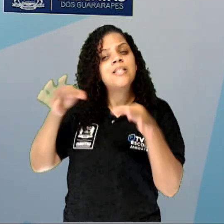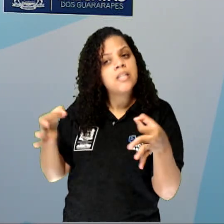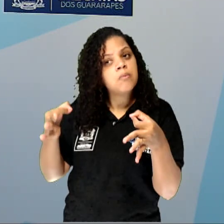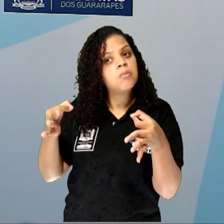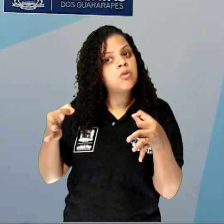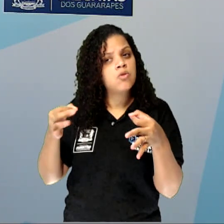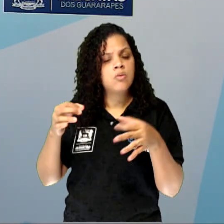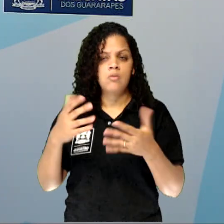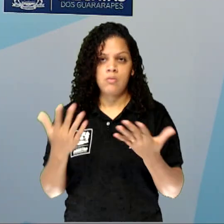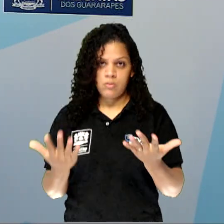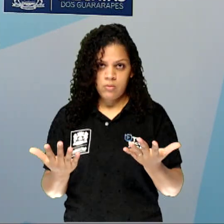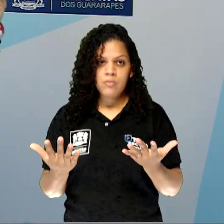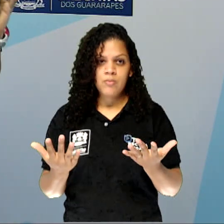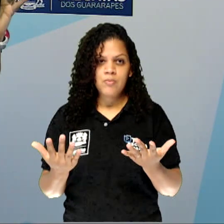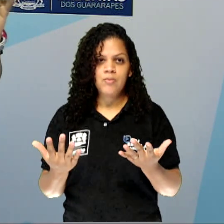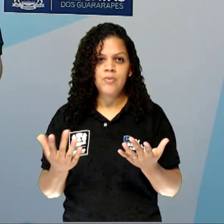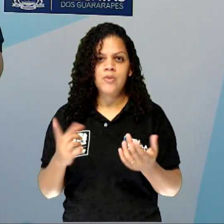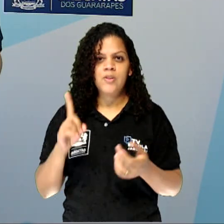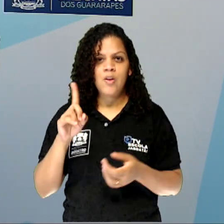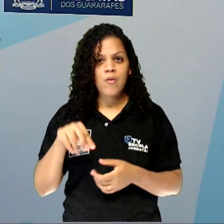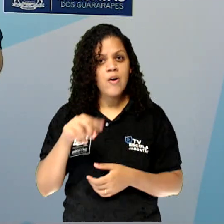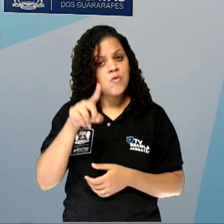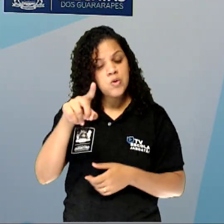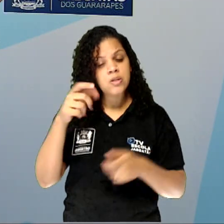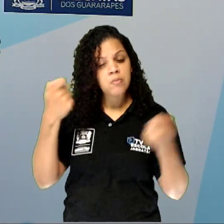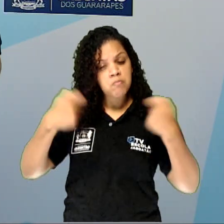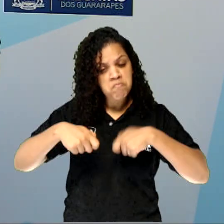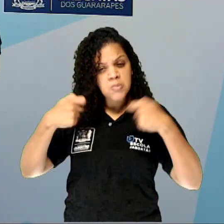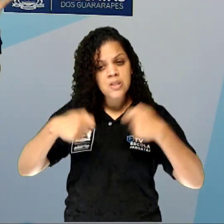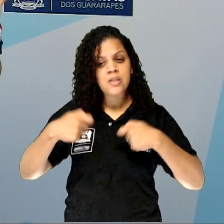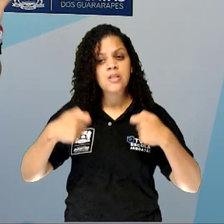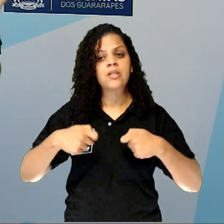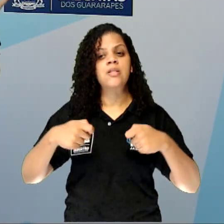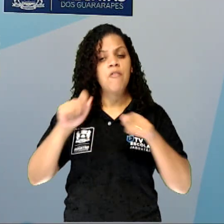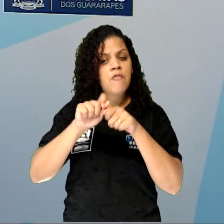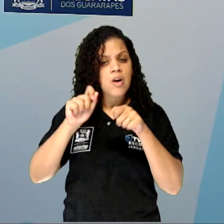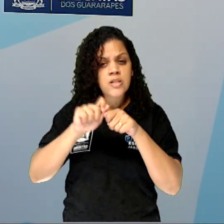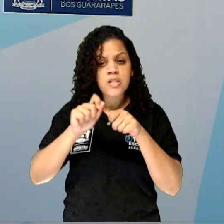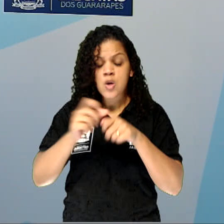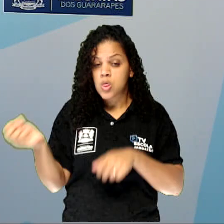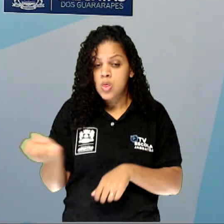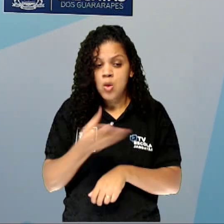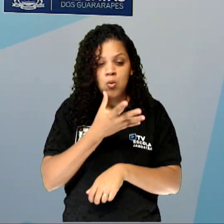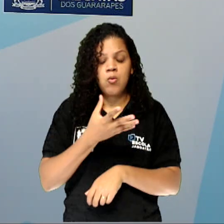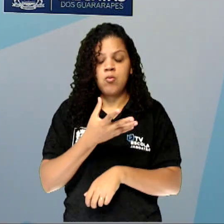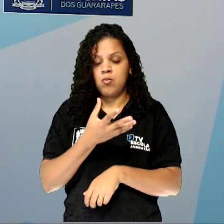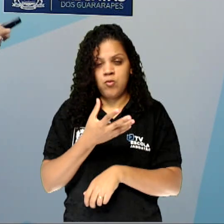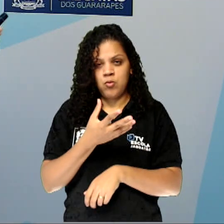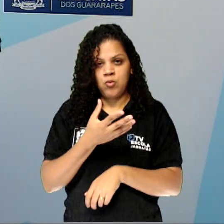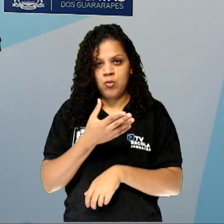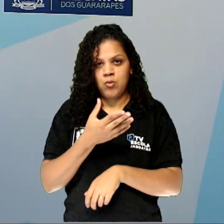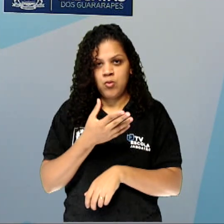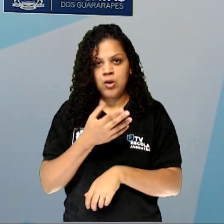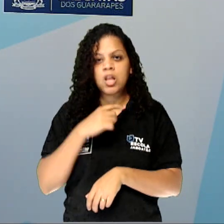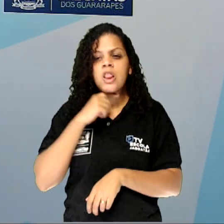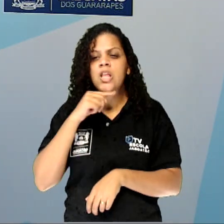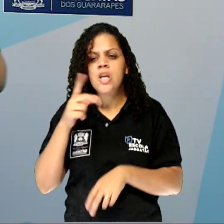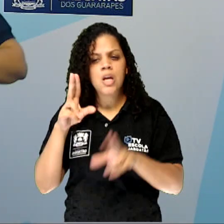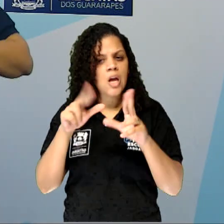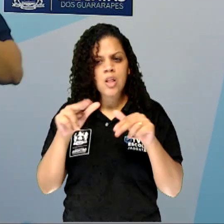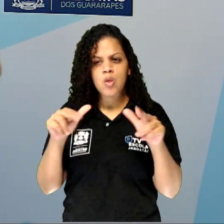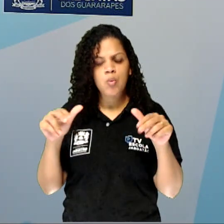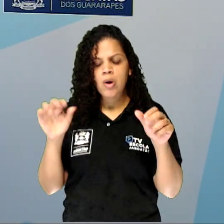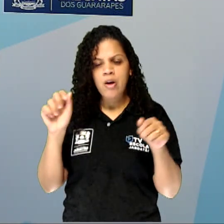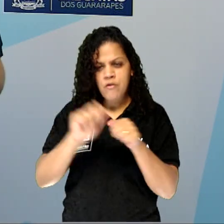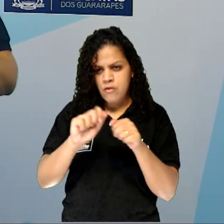mais ou menos isso que ele quer dizer, né? É fraude. Você só precisa fazer o que ninguém fez antes, né? Então foi mais ou menos o que ele fez, né? Então